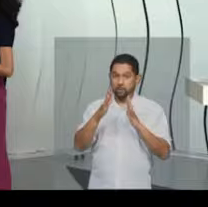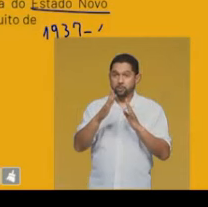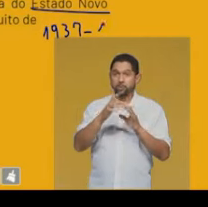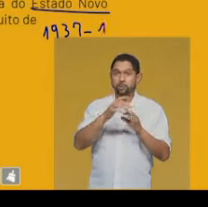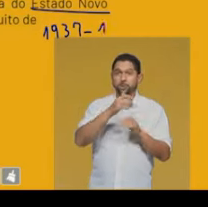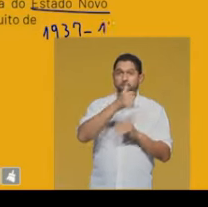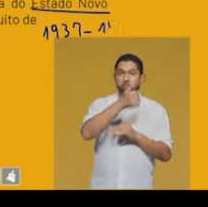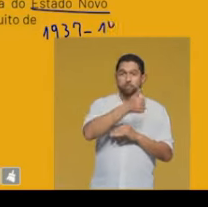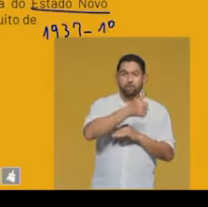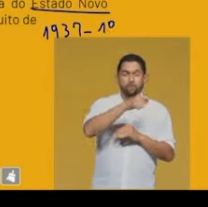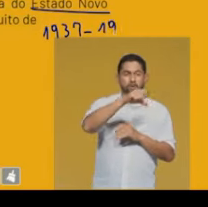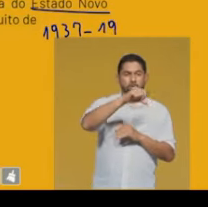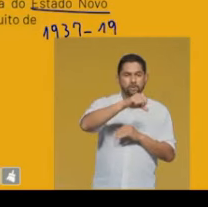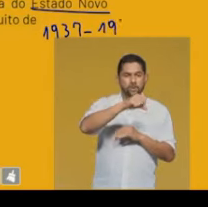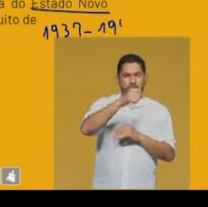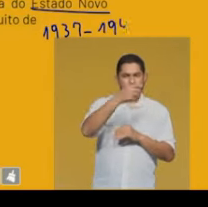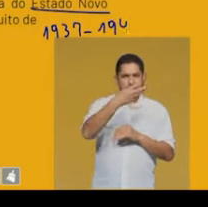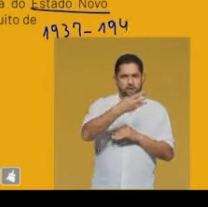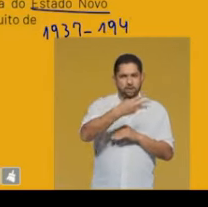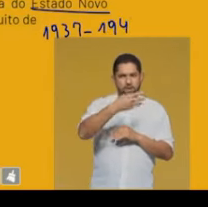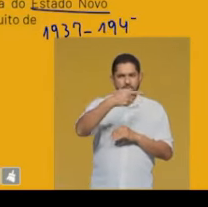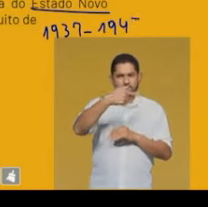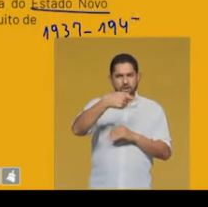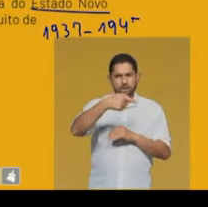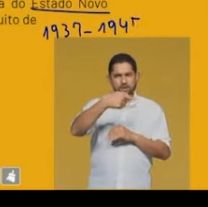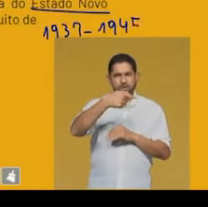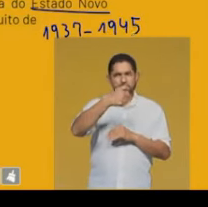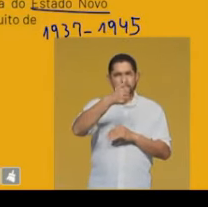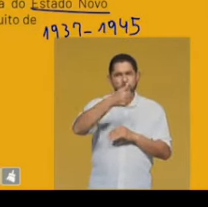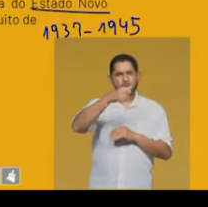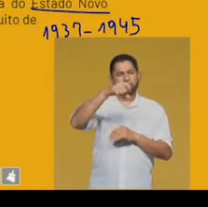a 1945,